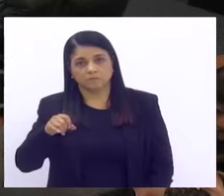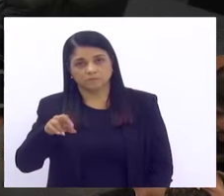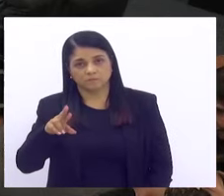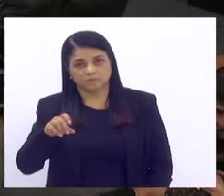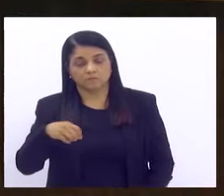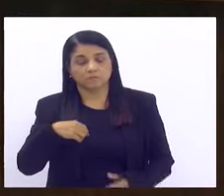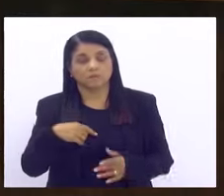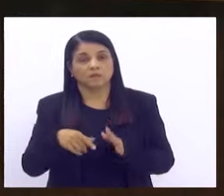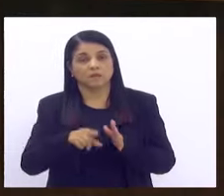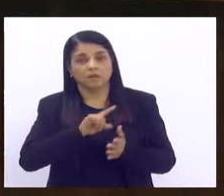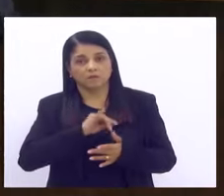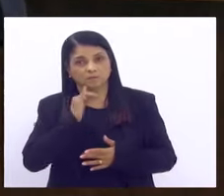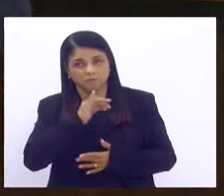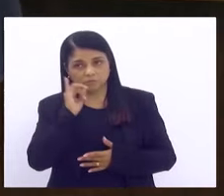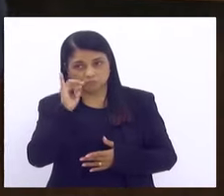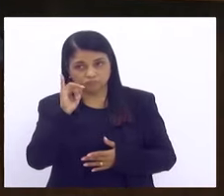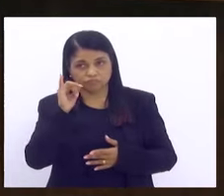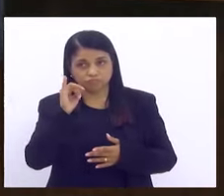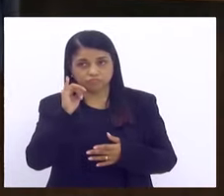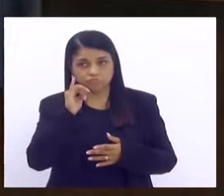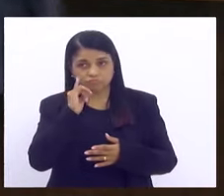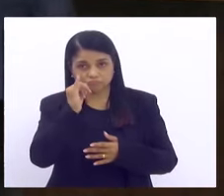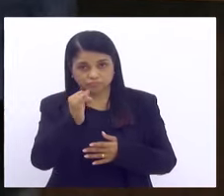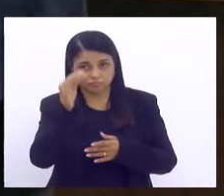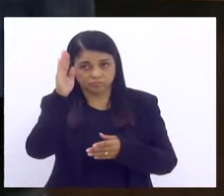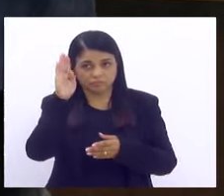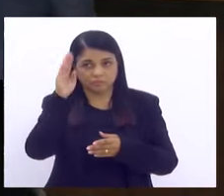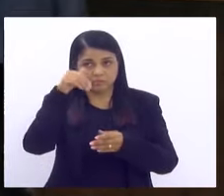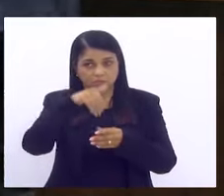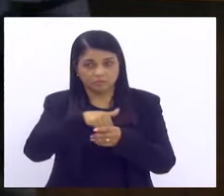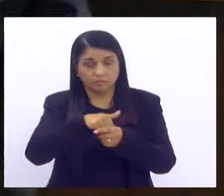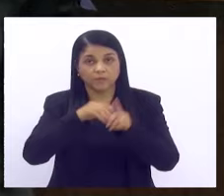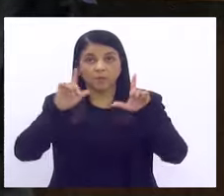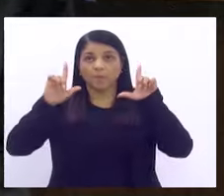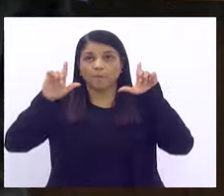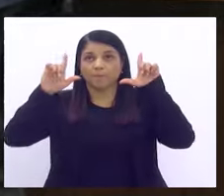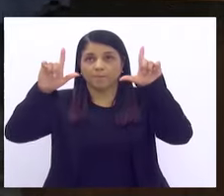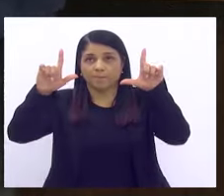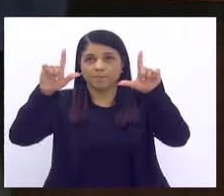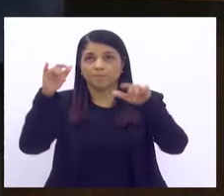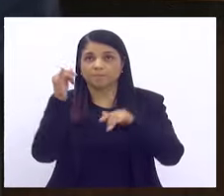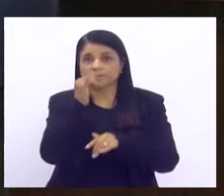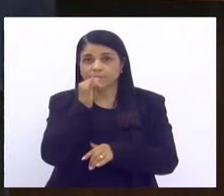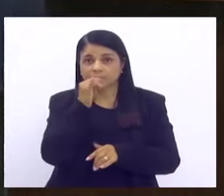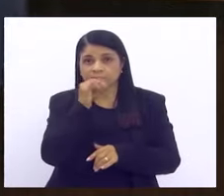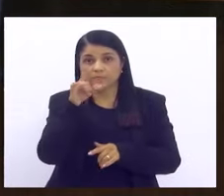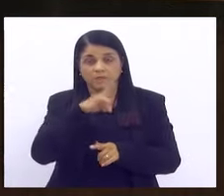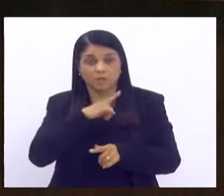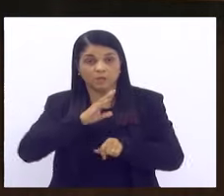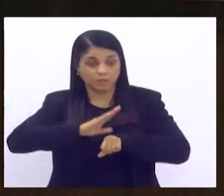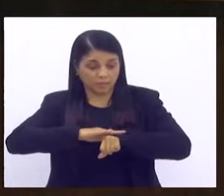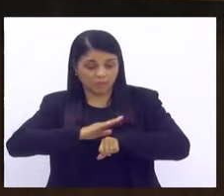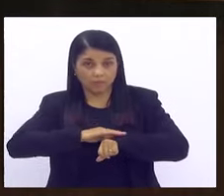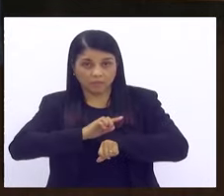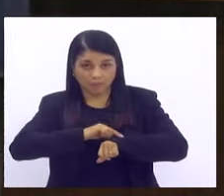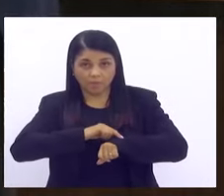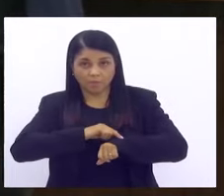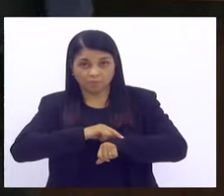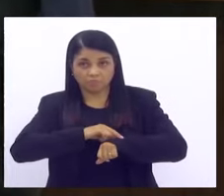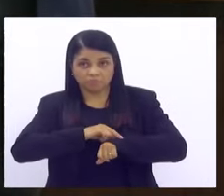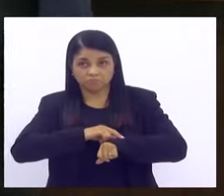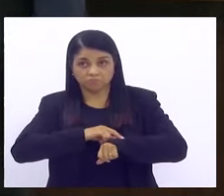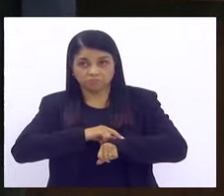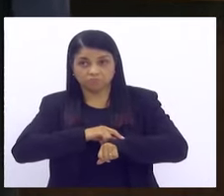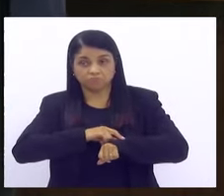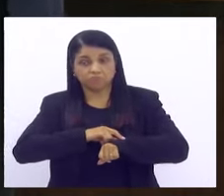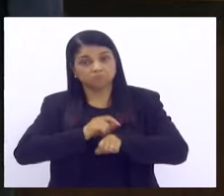a declaração, eu sugeriria, o nosso painel eletrônico, ele conta com o temporizador. Em algum momento, de repente, a